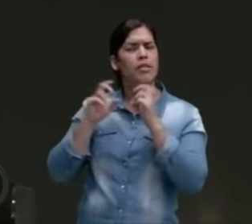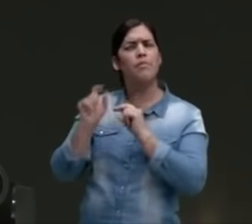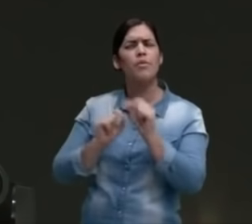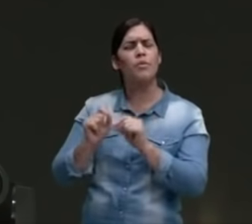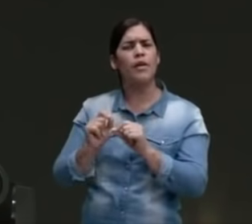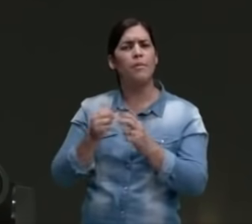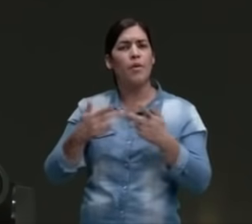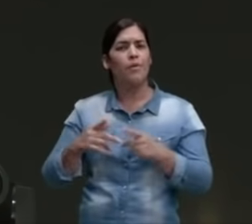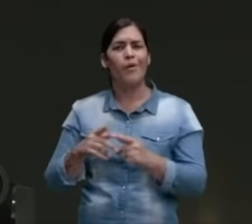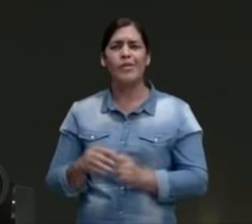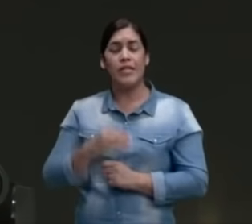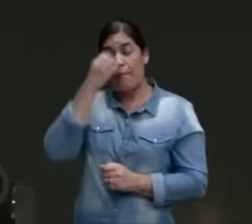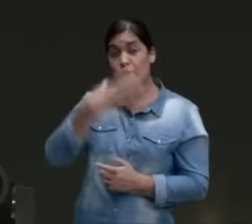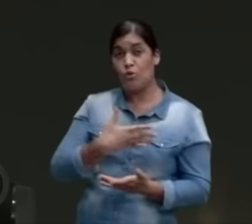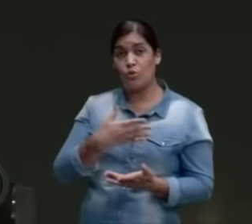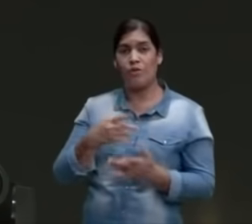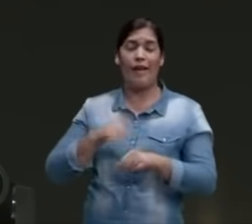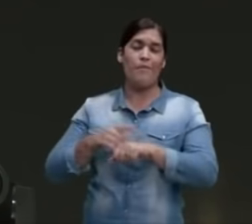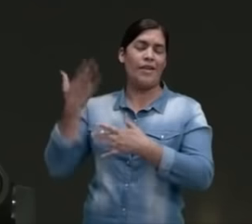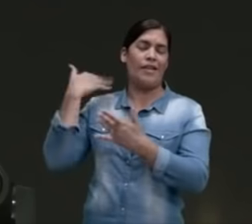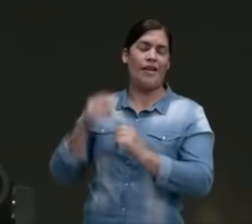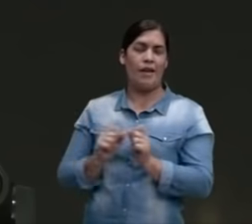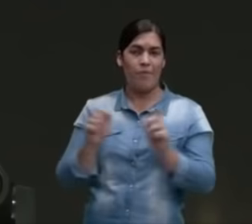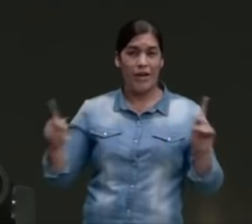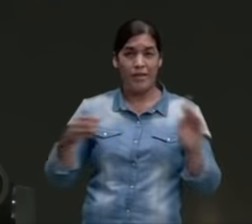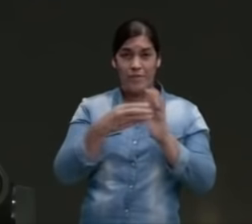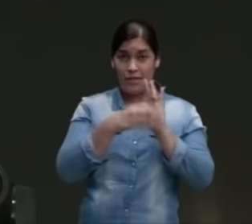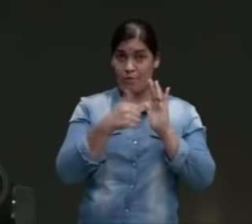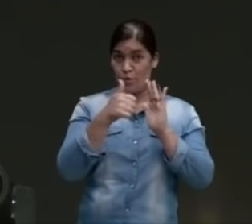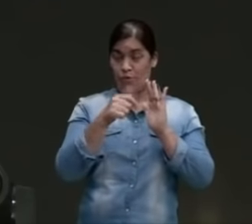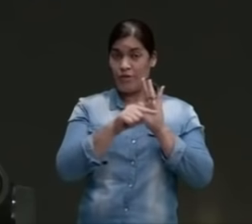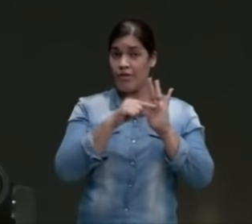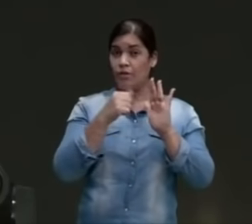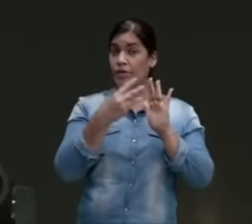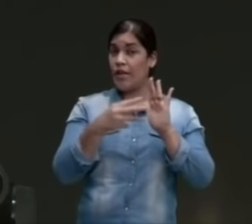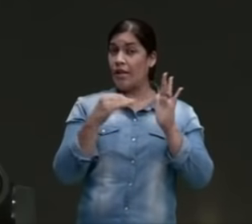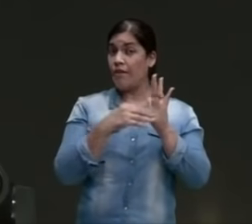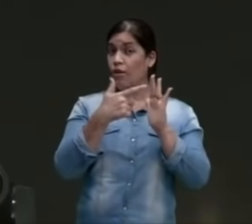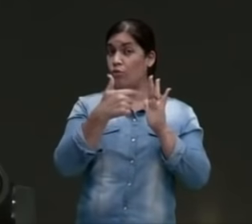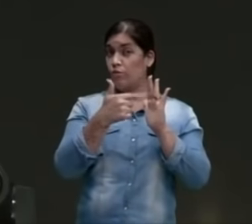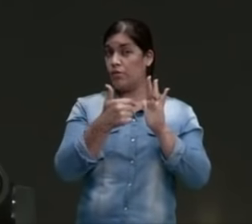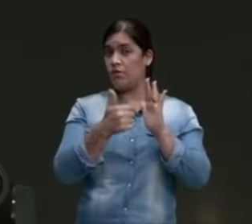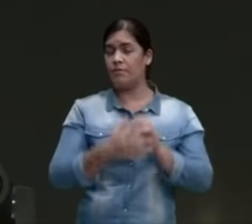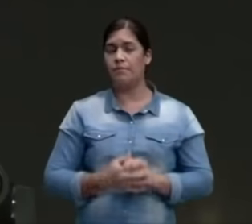seria um absurdo. Apocalipse 11, o versículo 3 ao versículo 12.